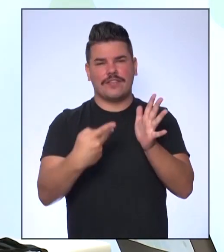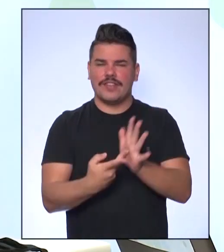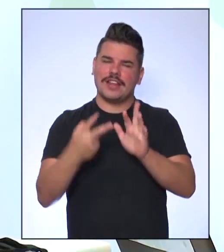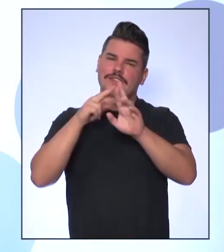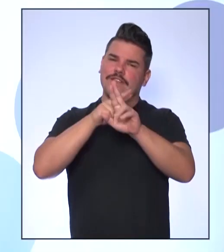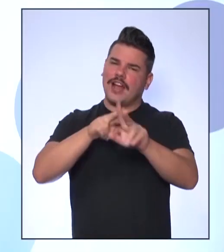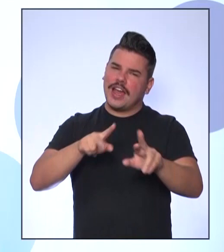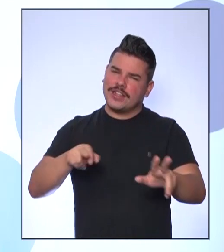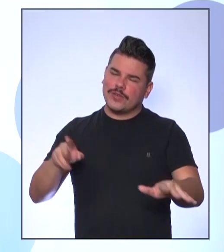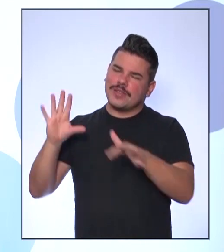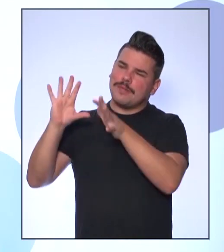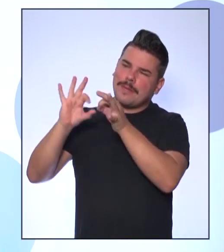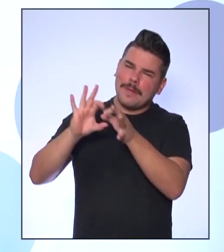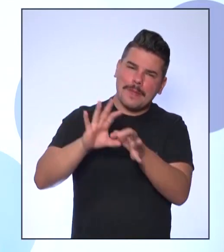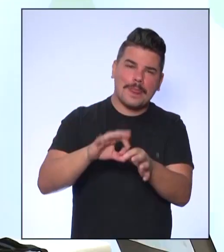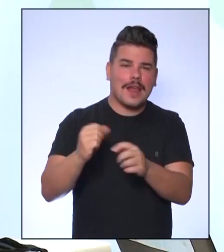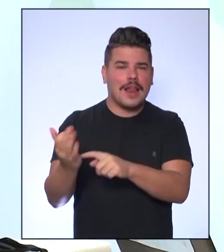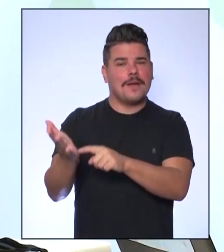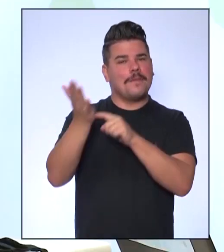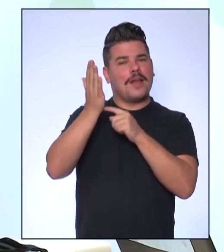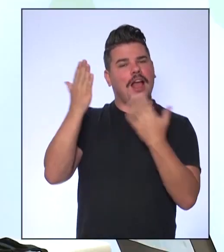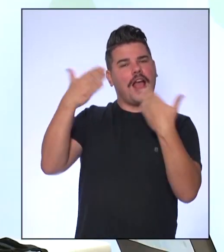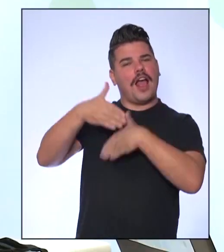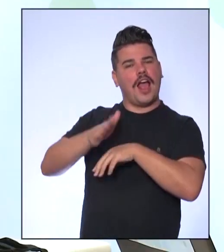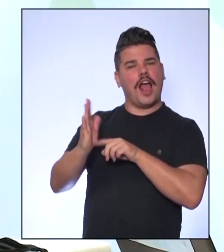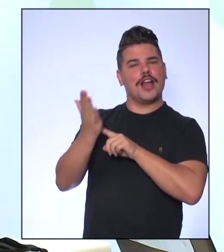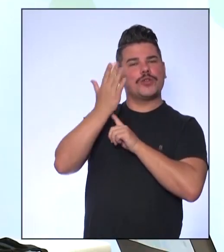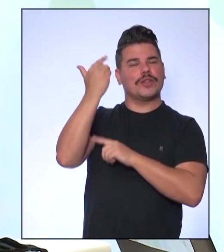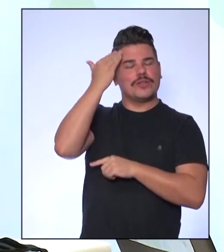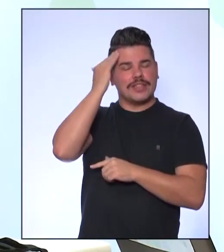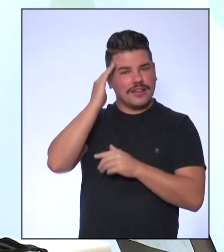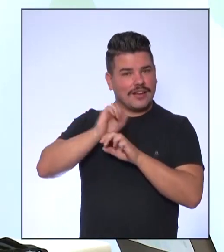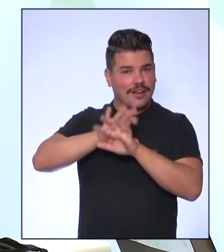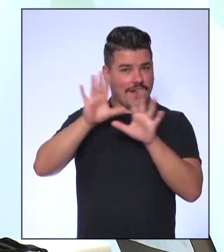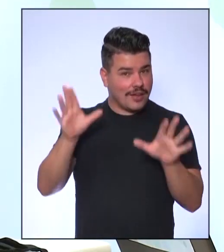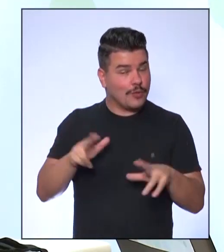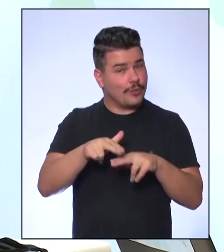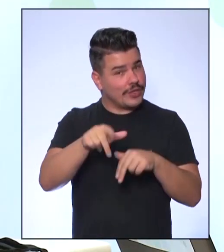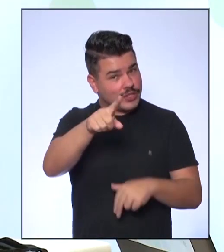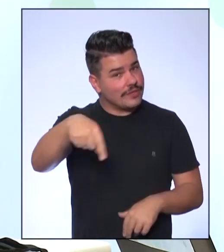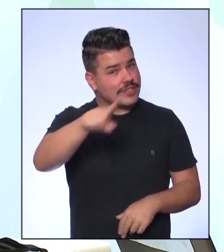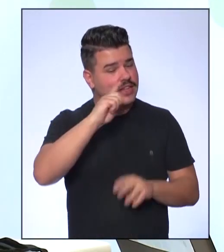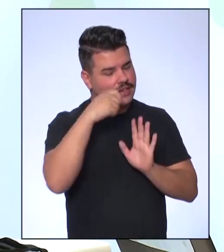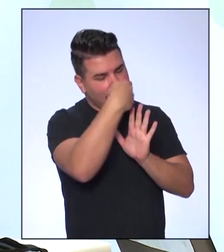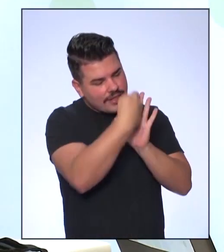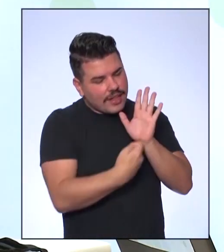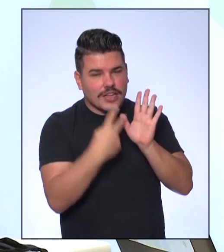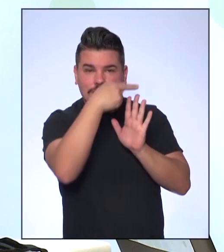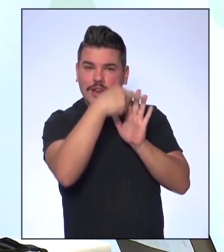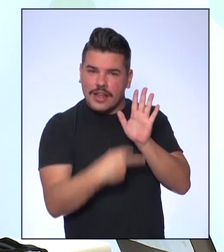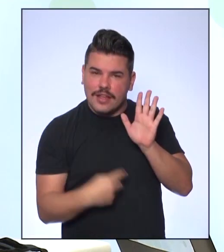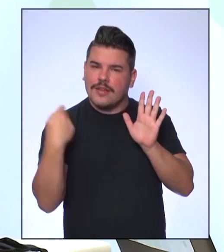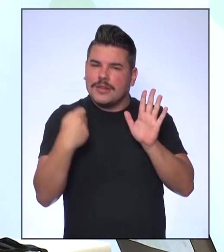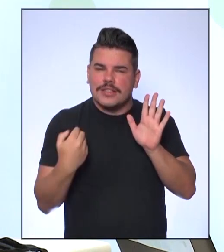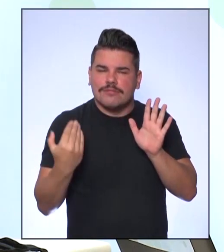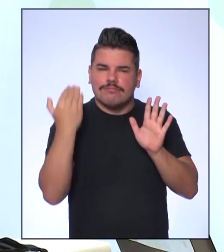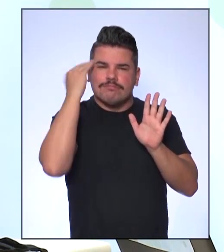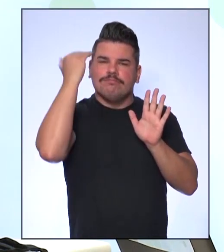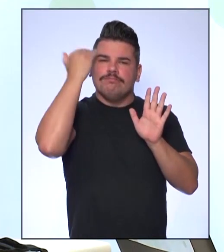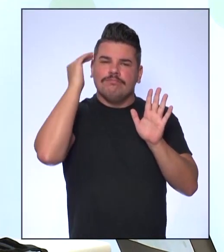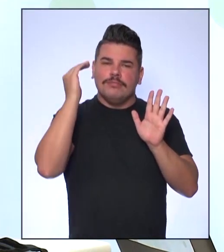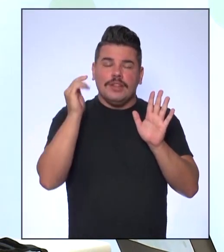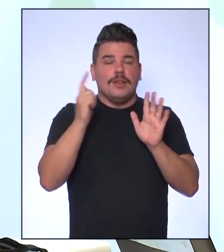muitas referências, né? Então, é importante a gente analisar isso, sempre quando nós estamos lendo um texto, onde tem faz